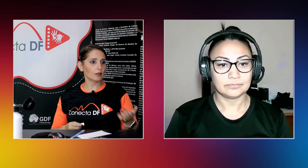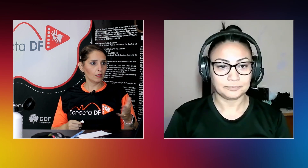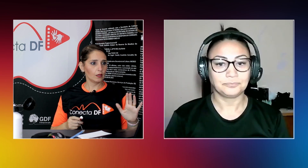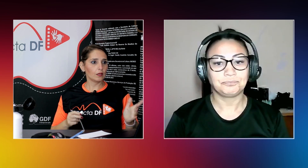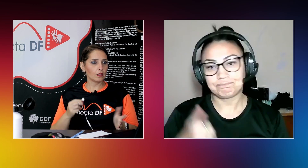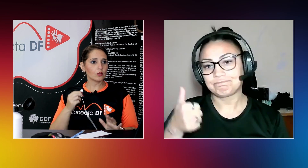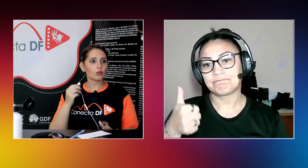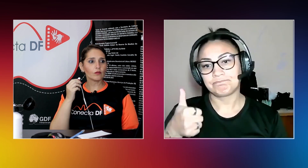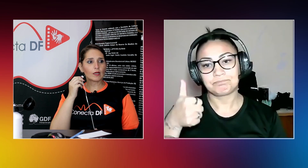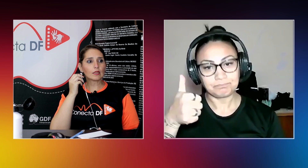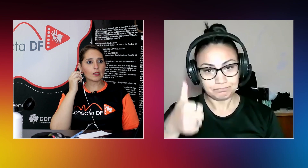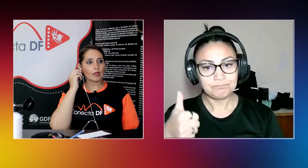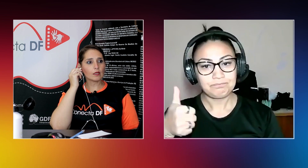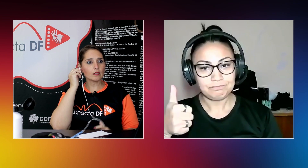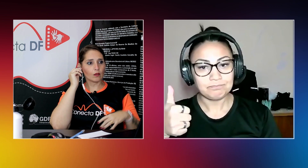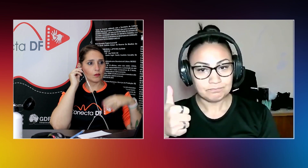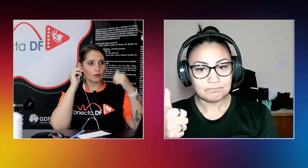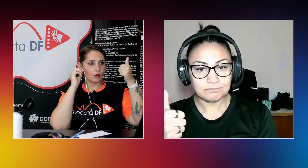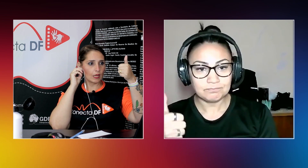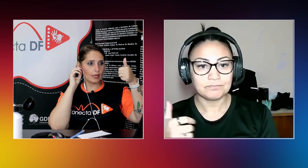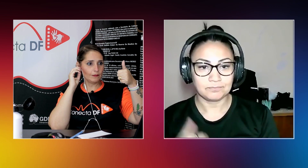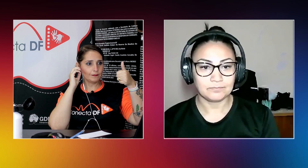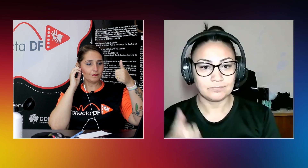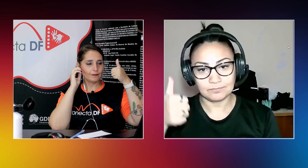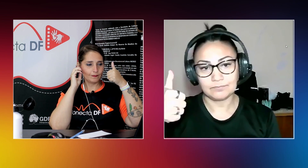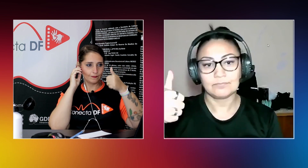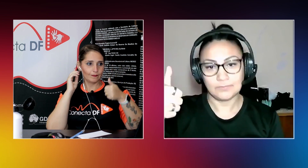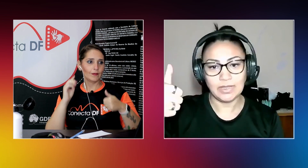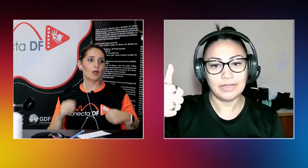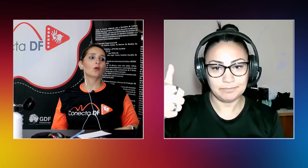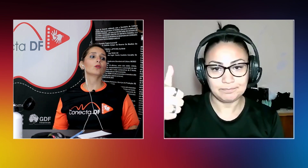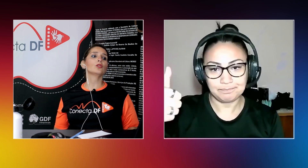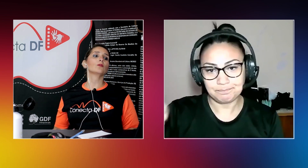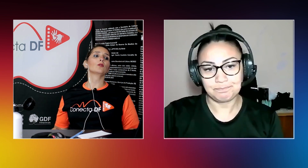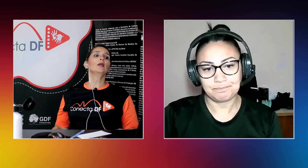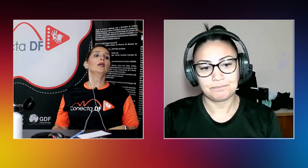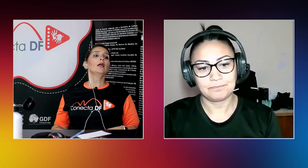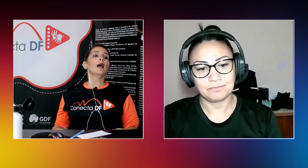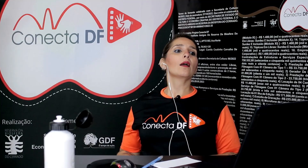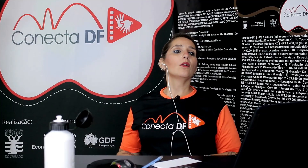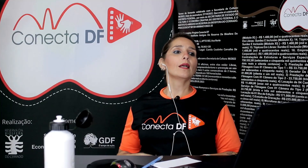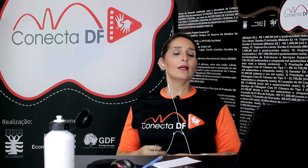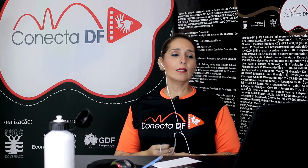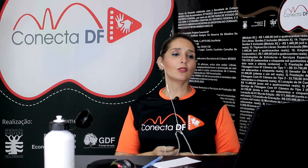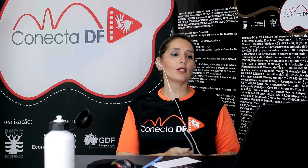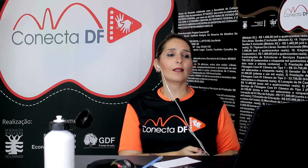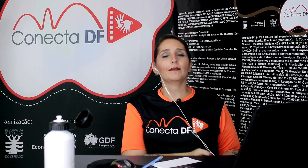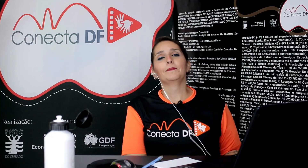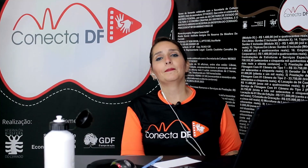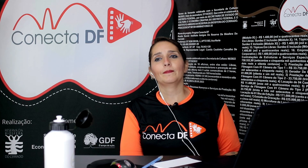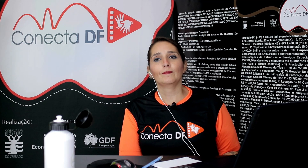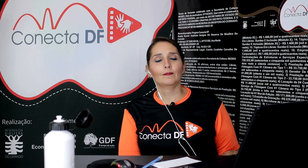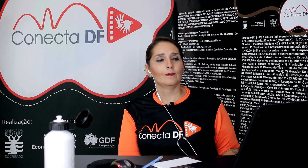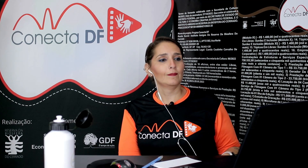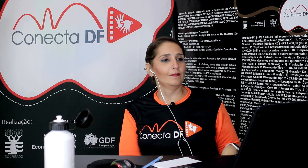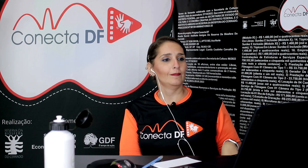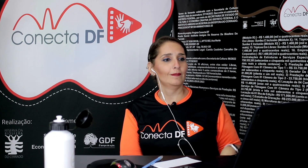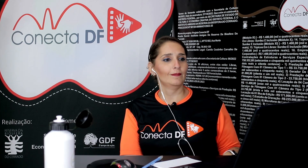esposa. E aí a gente faz essa relação, ok? Ótimo. Agora, Ângela.